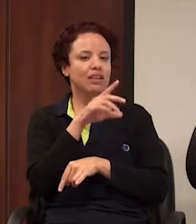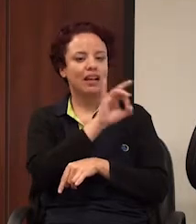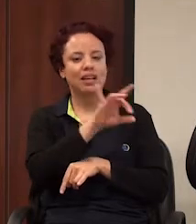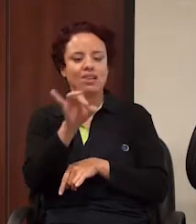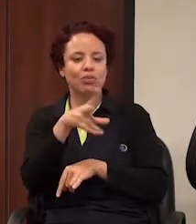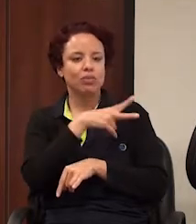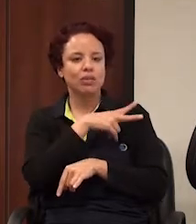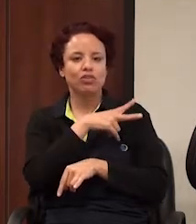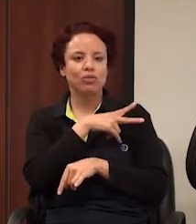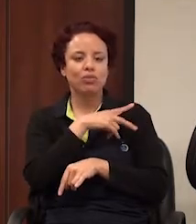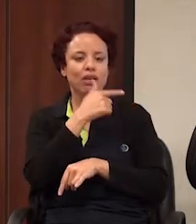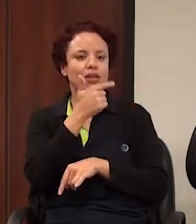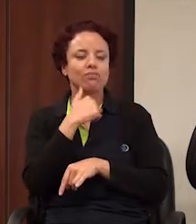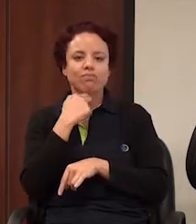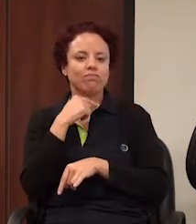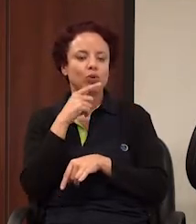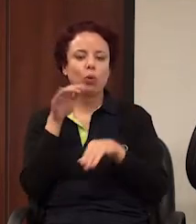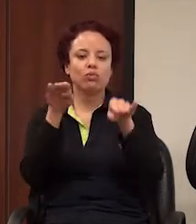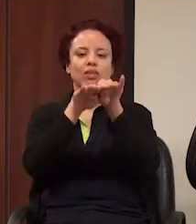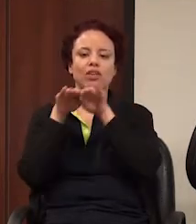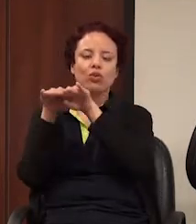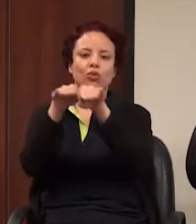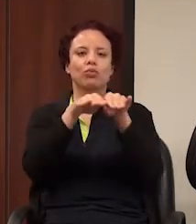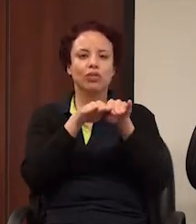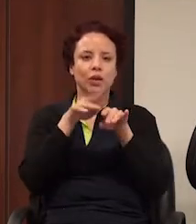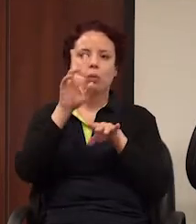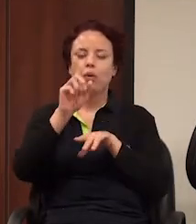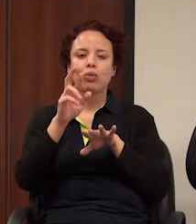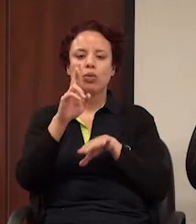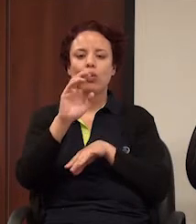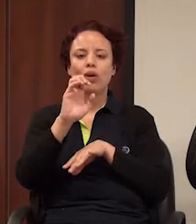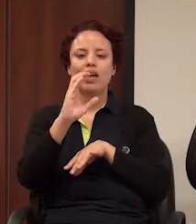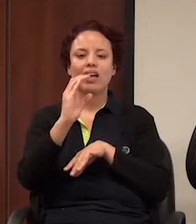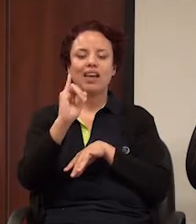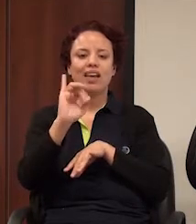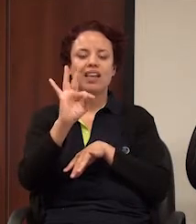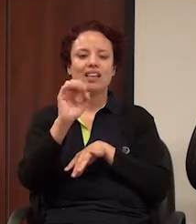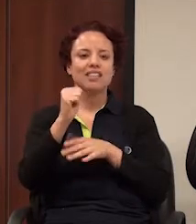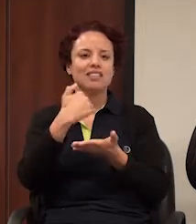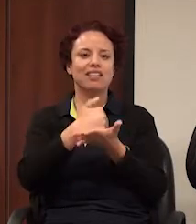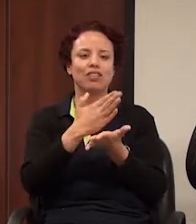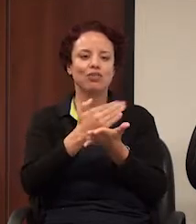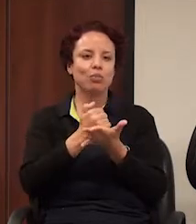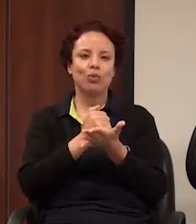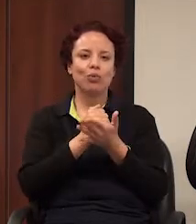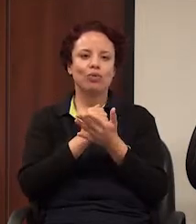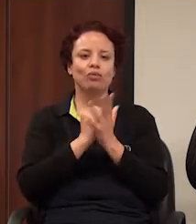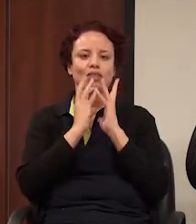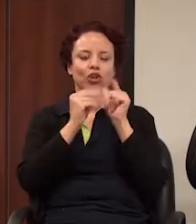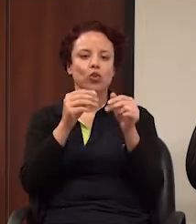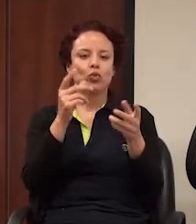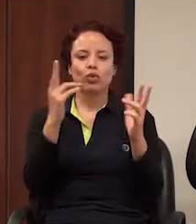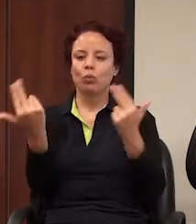particularidade e não há nenhuma fórmula de bolo ou, né, qualquer outra coisa que possa nos indicar a